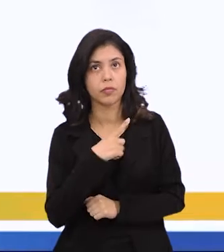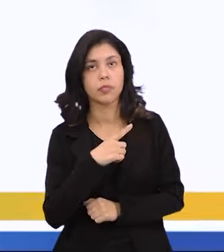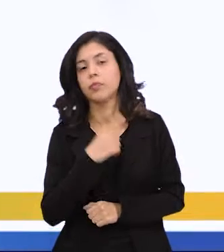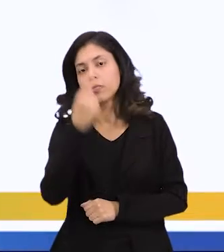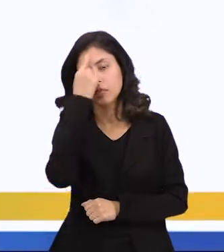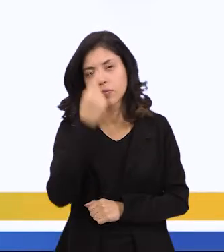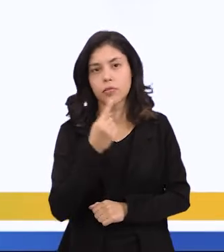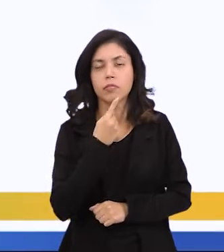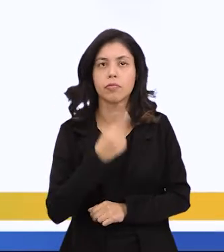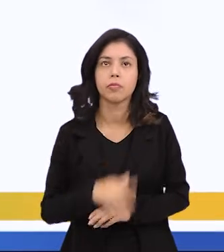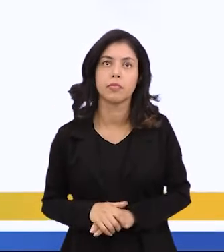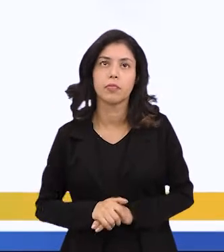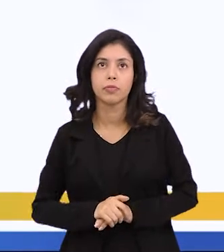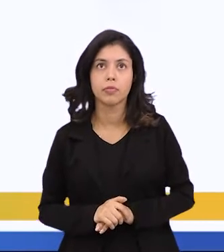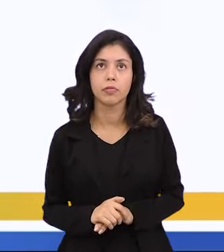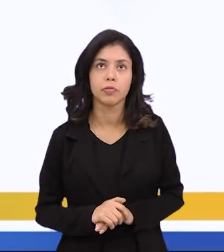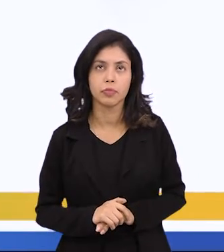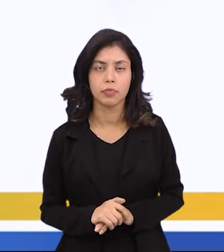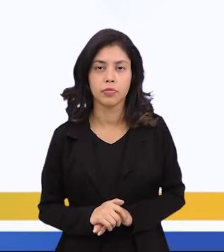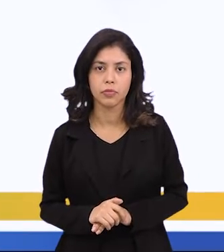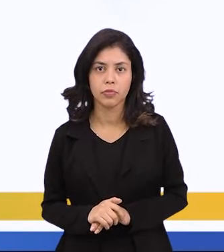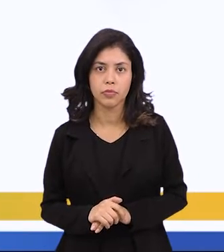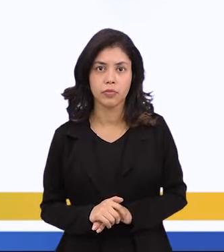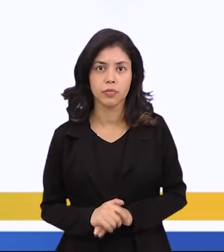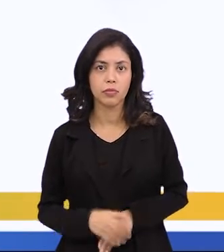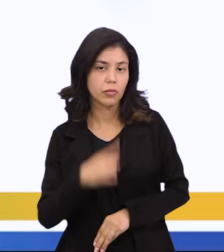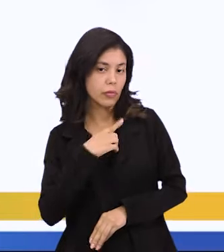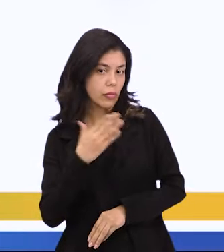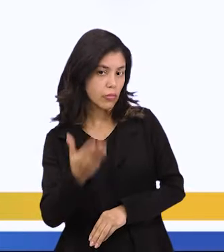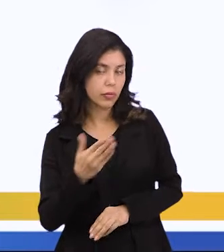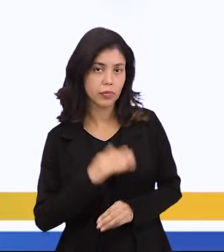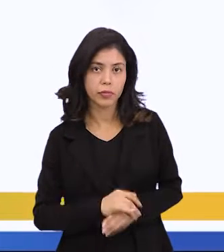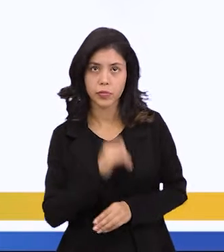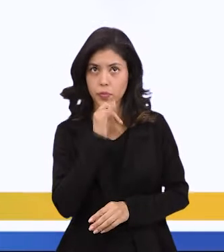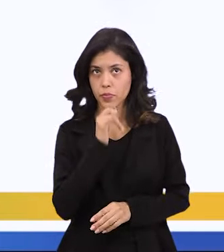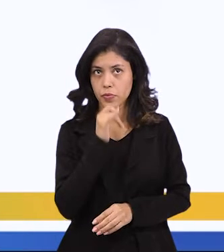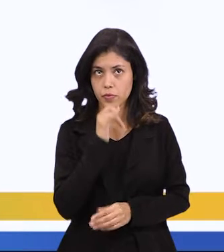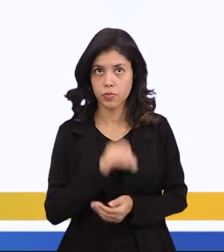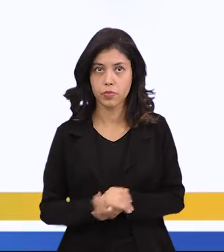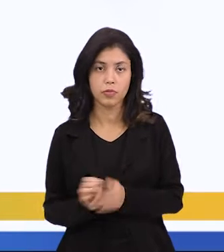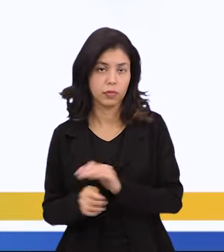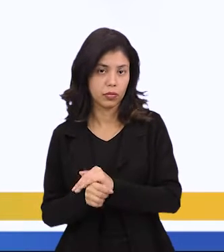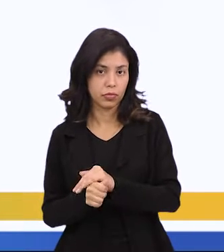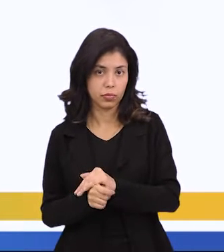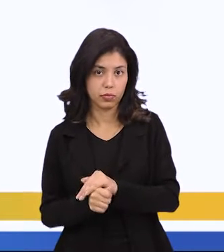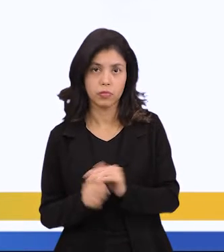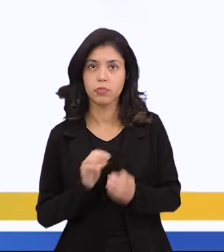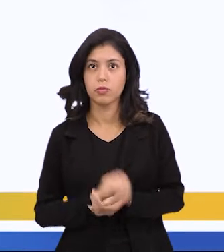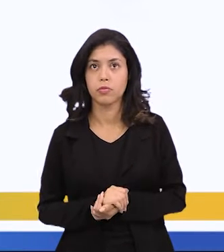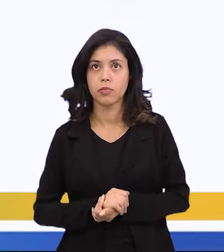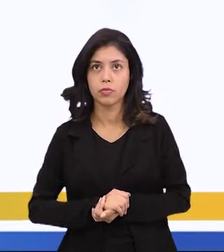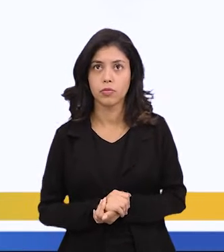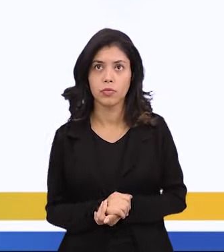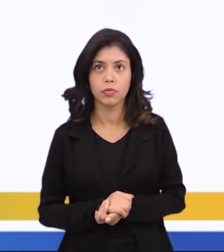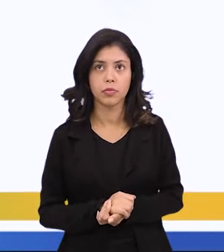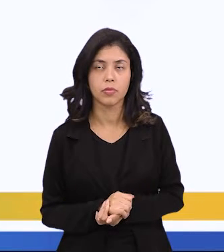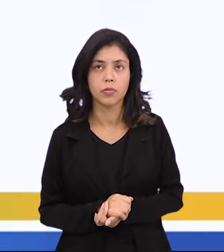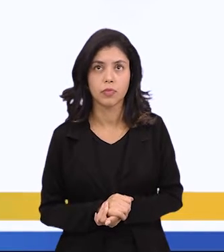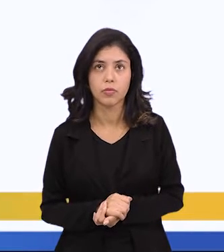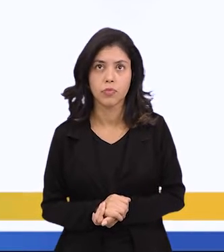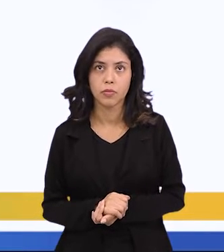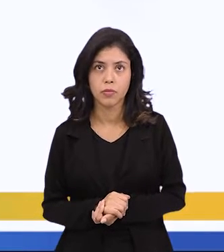da imagem. Nós temos aí um exemplo de moluscos que